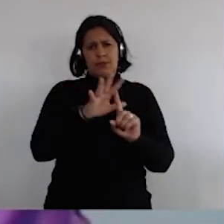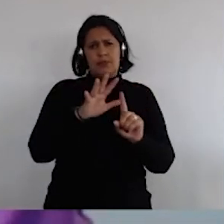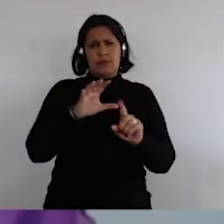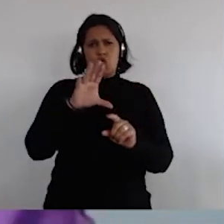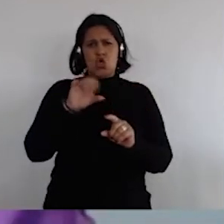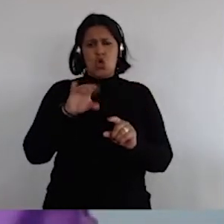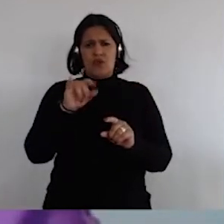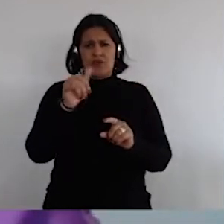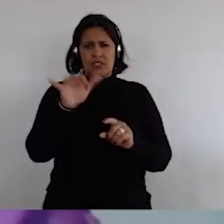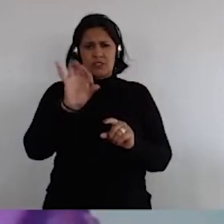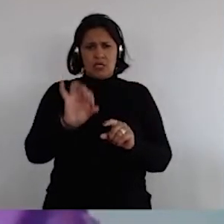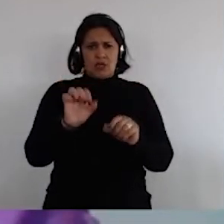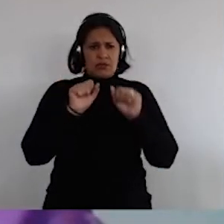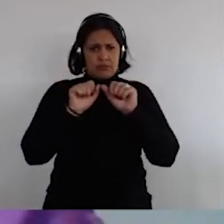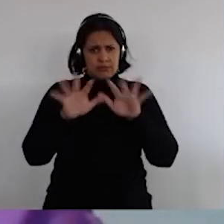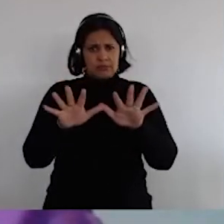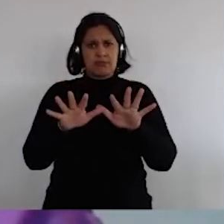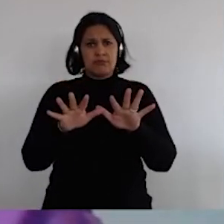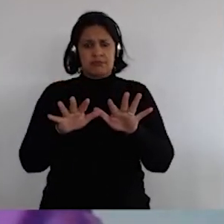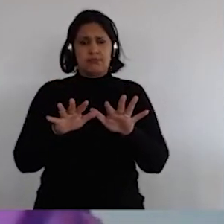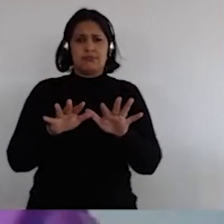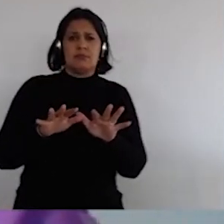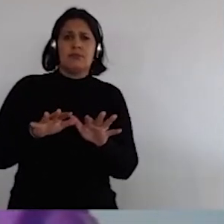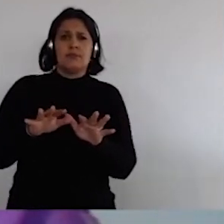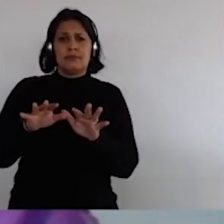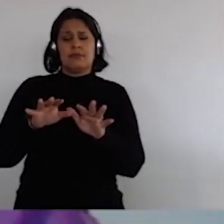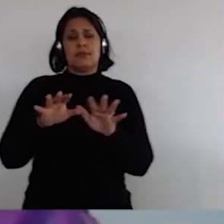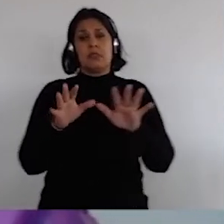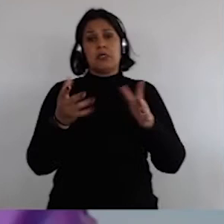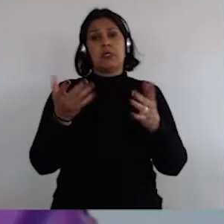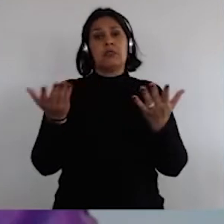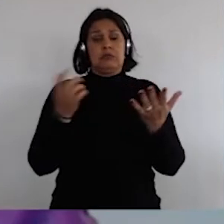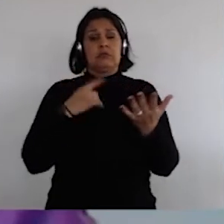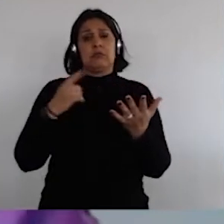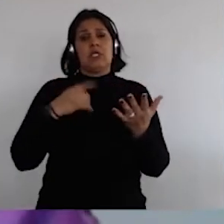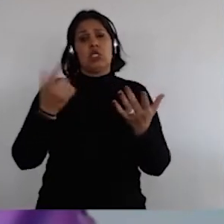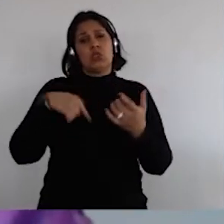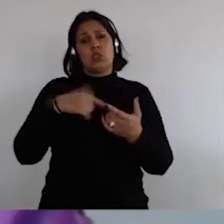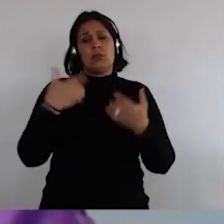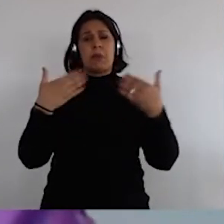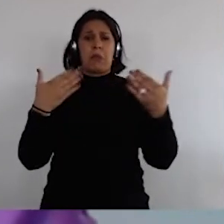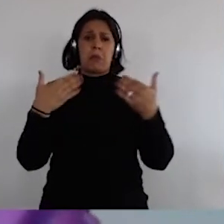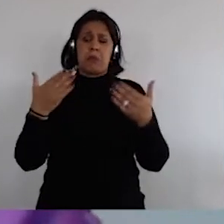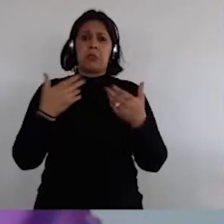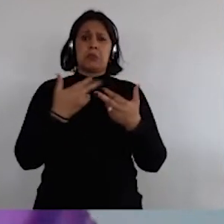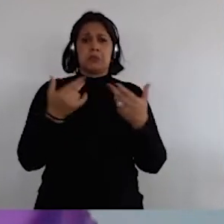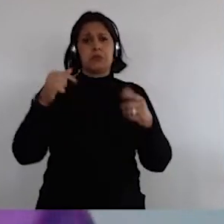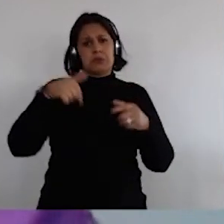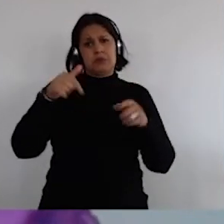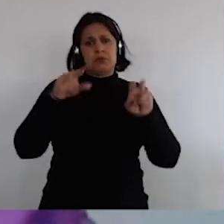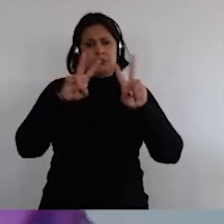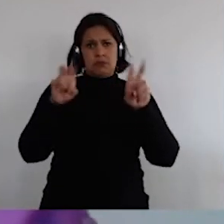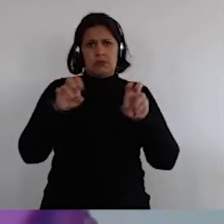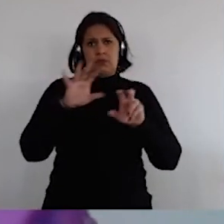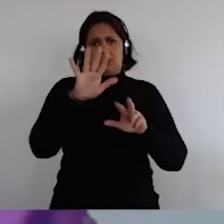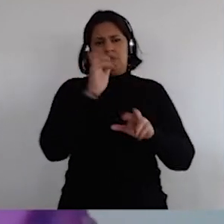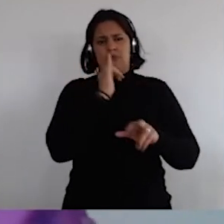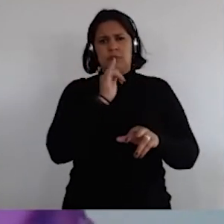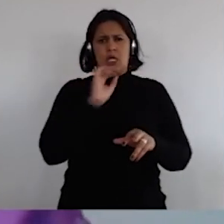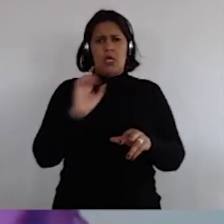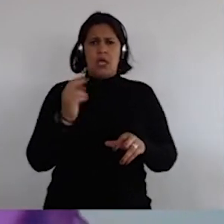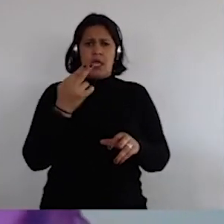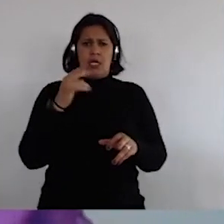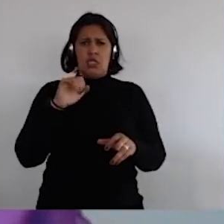da pandemia, que vem ao encontro dos debates travados nesse painel. O colega